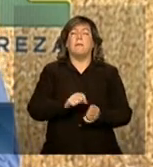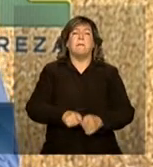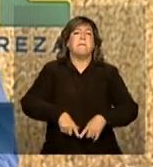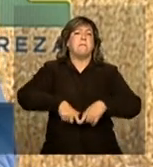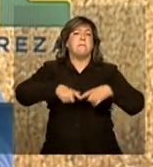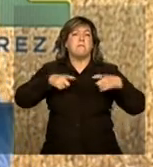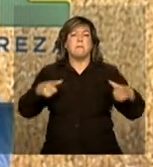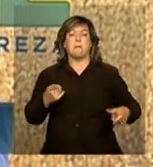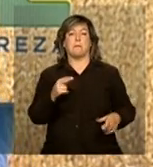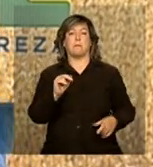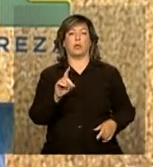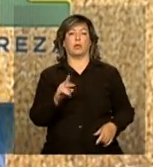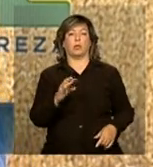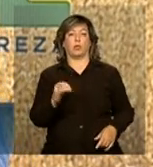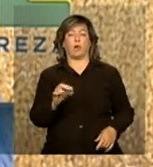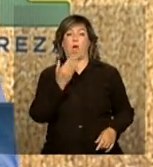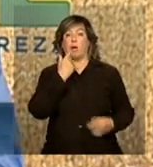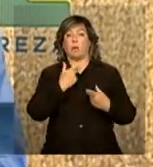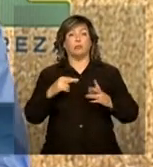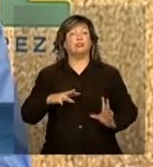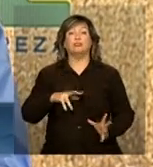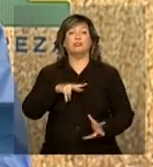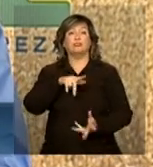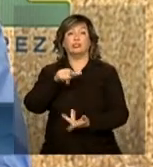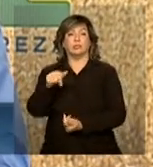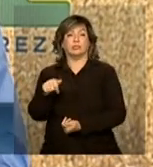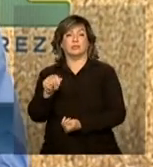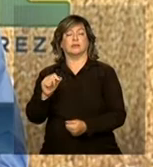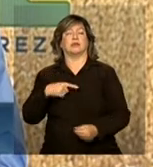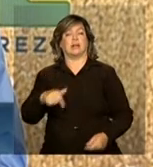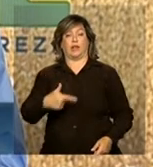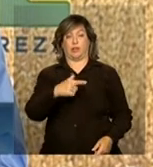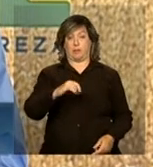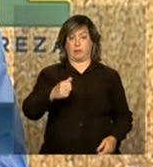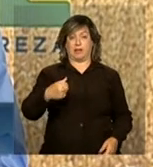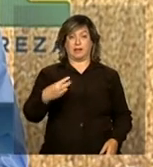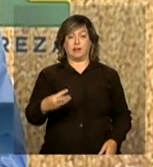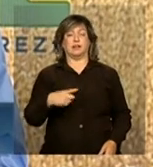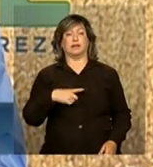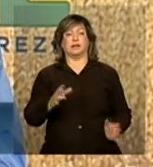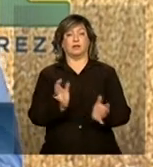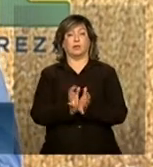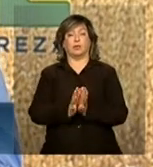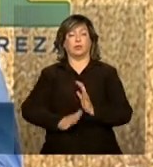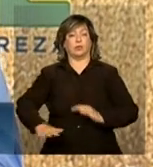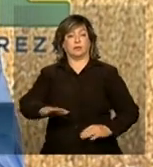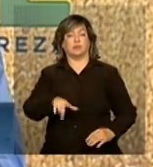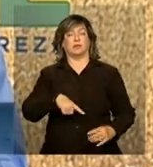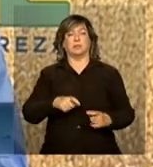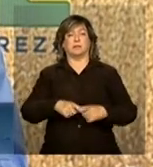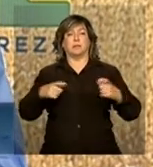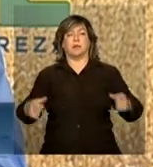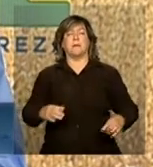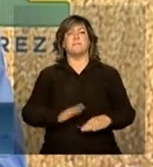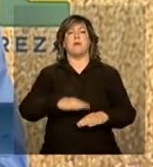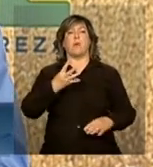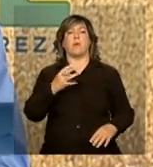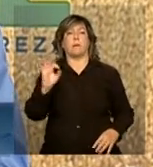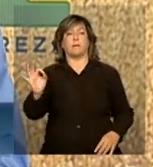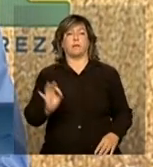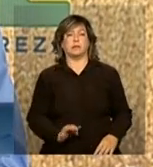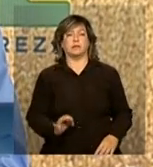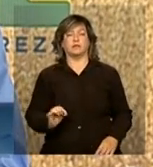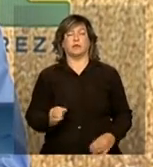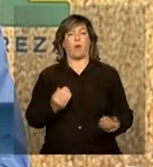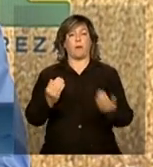produtores e exportadores de alimentos do mundo. Em 2013, as vendas externas do setor cresceram mais de 4% na comparação